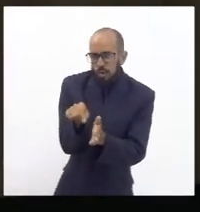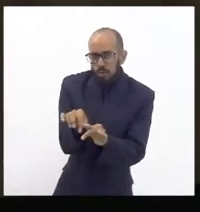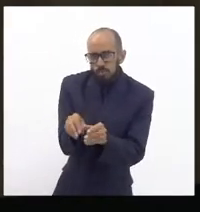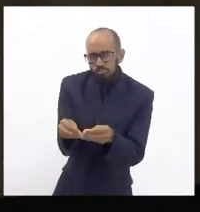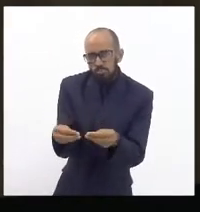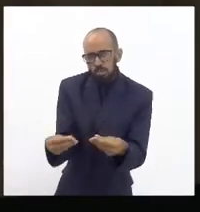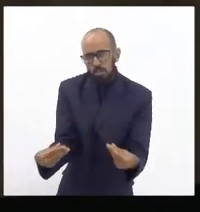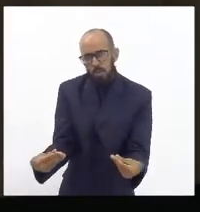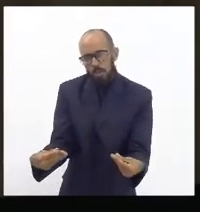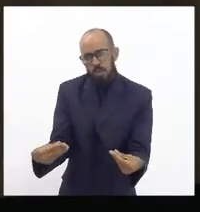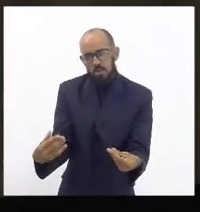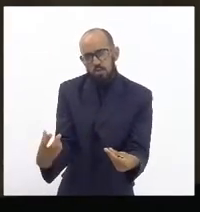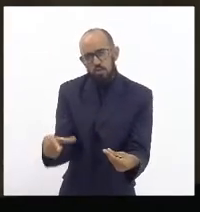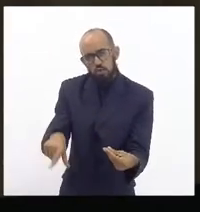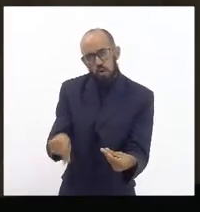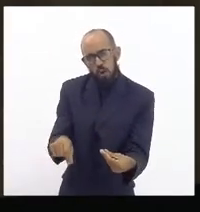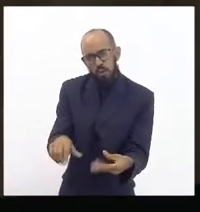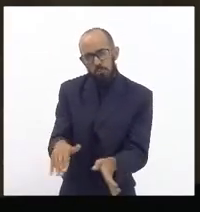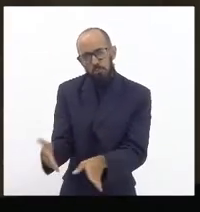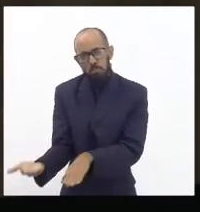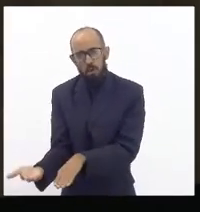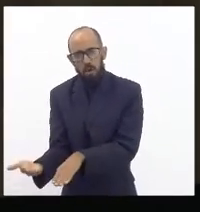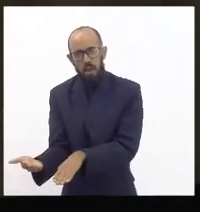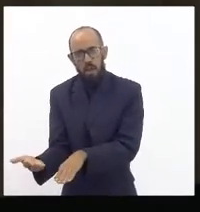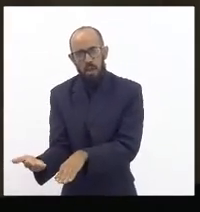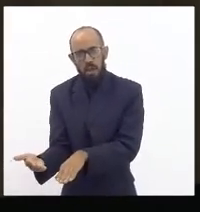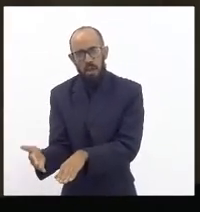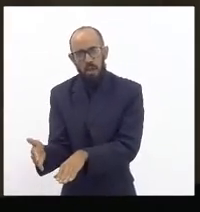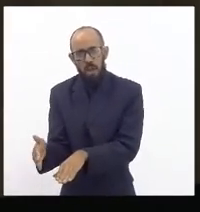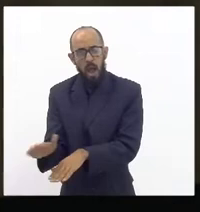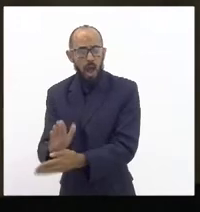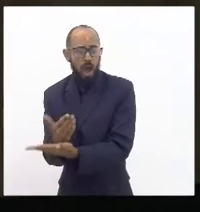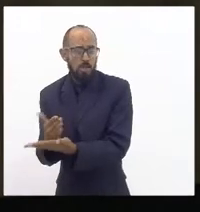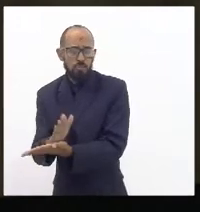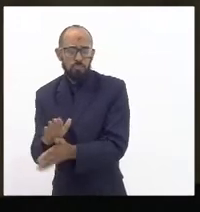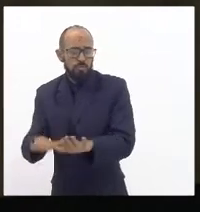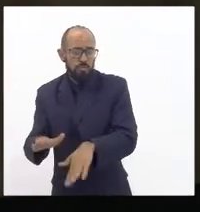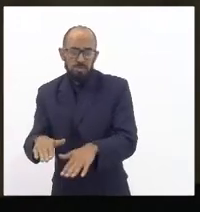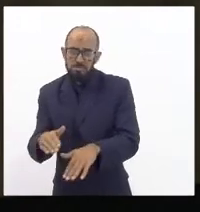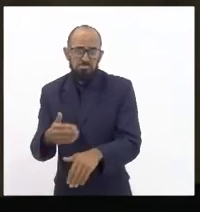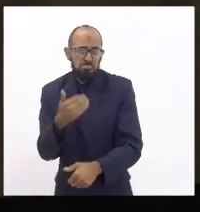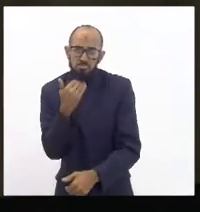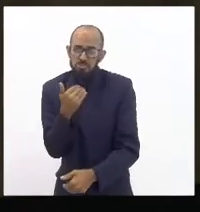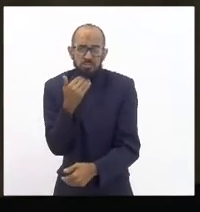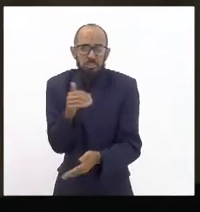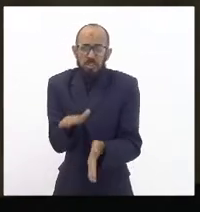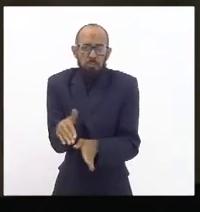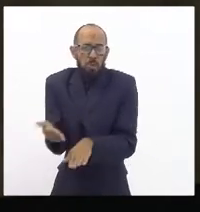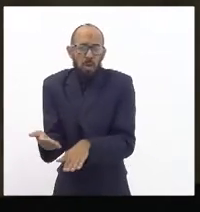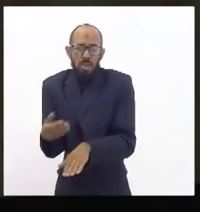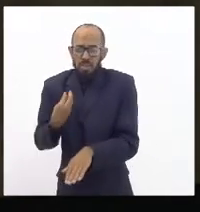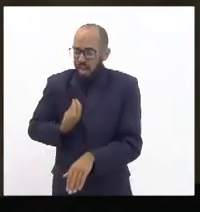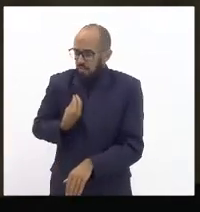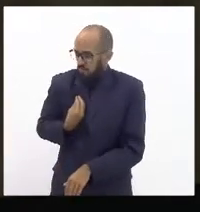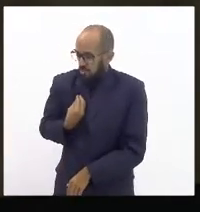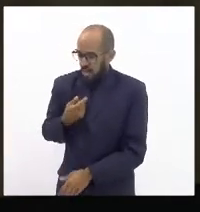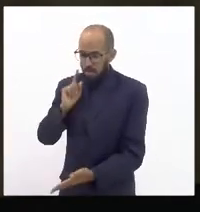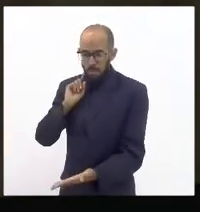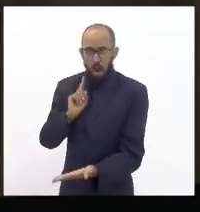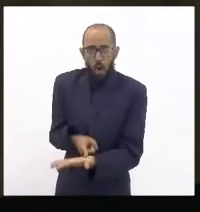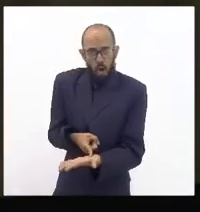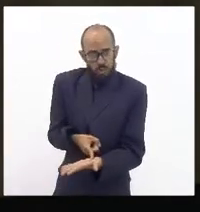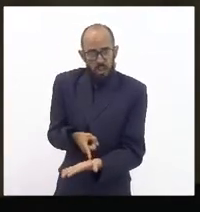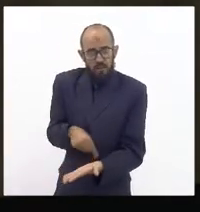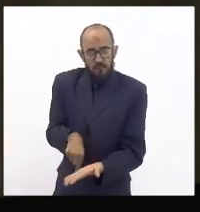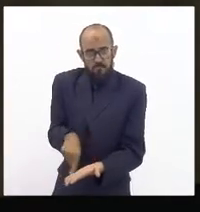morrer chegou um tempo em que não adianta morrer chegou um tempo é a vida é uma ordem a vida